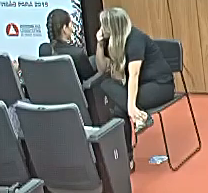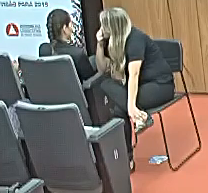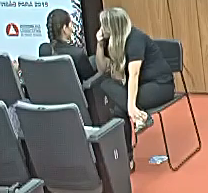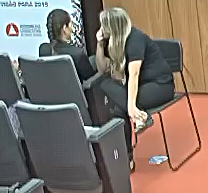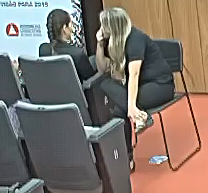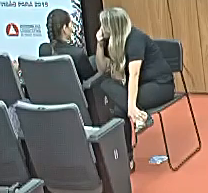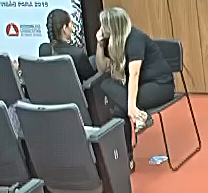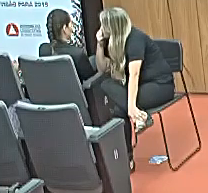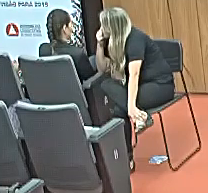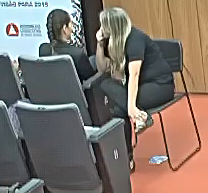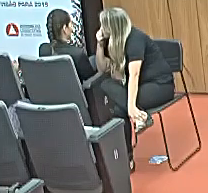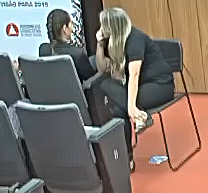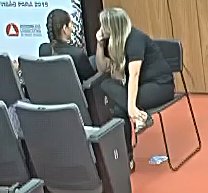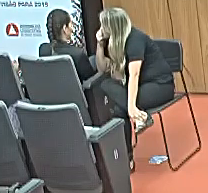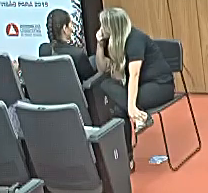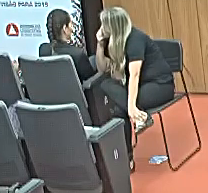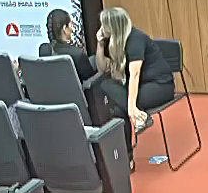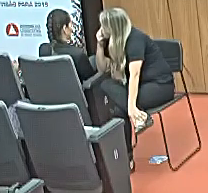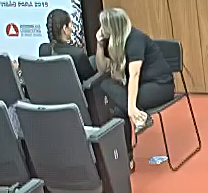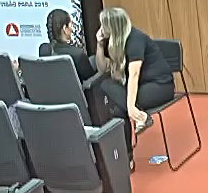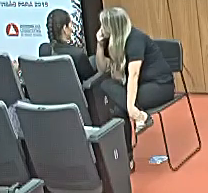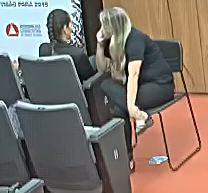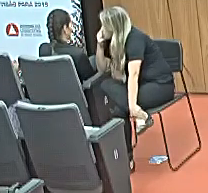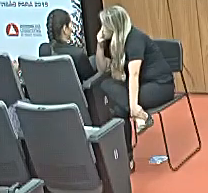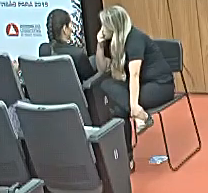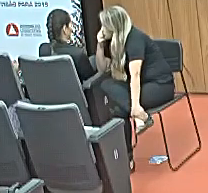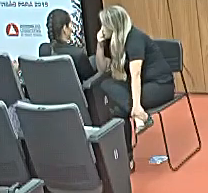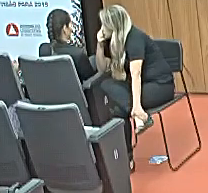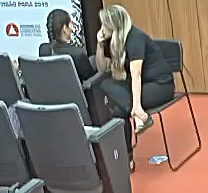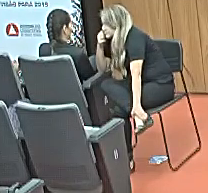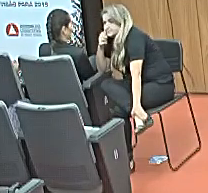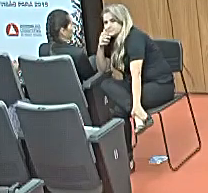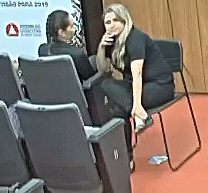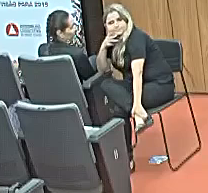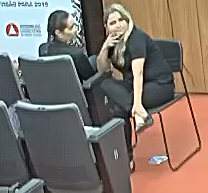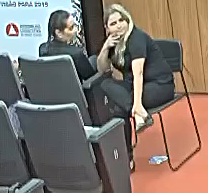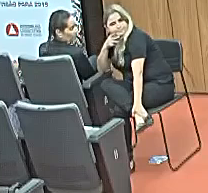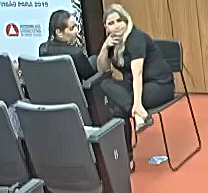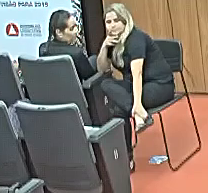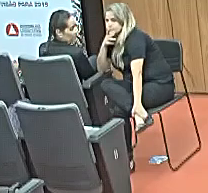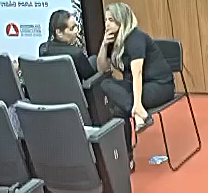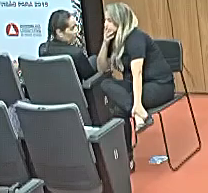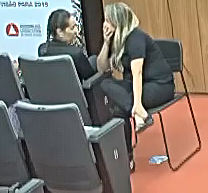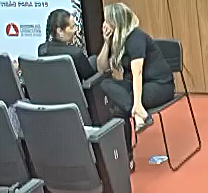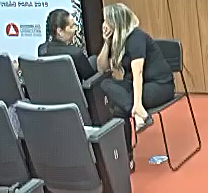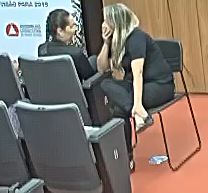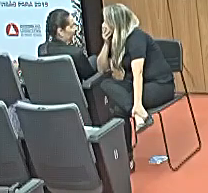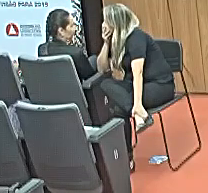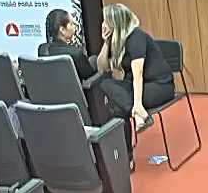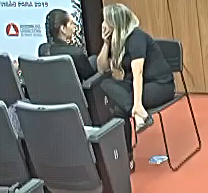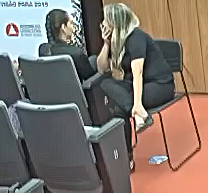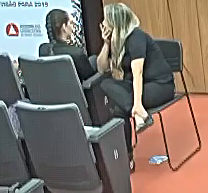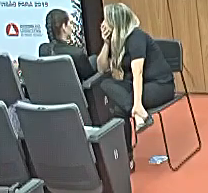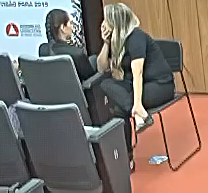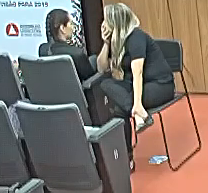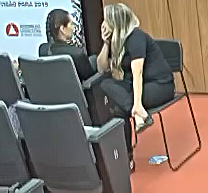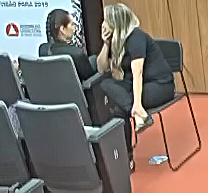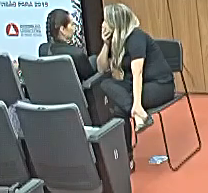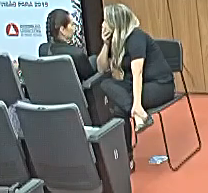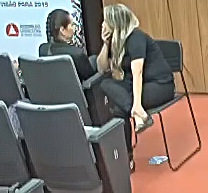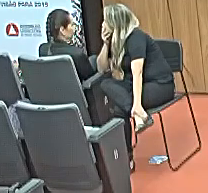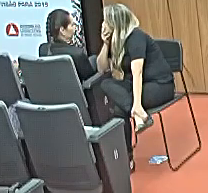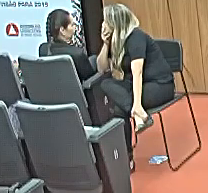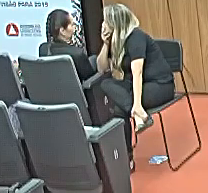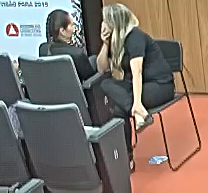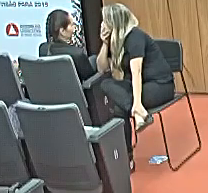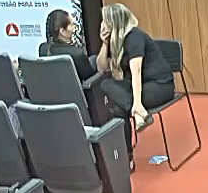com os animais ea operação cabra por não resultar em um efeito outra questão também foi